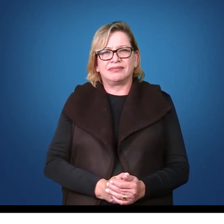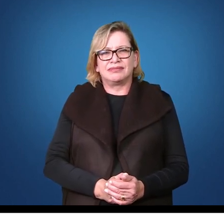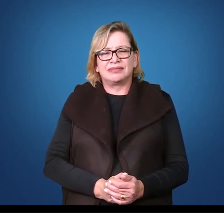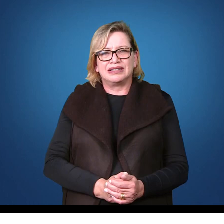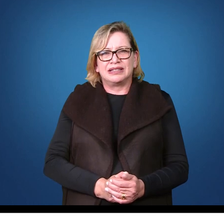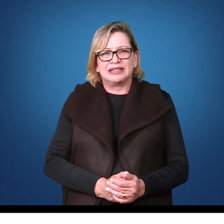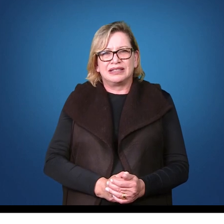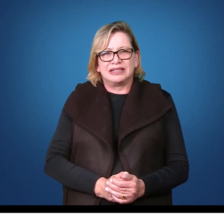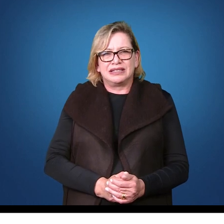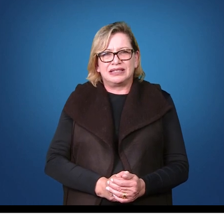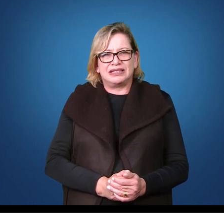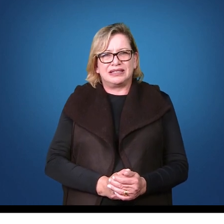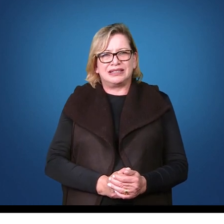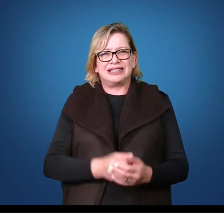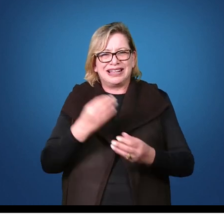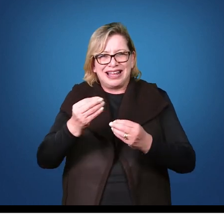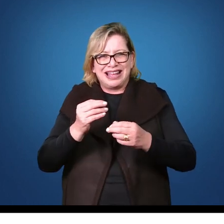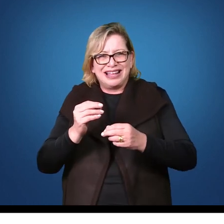Viela!